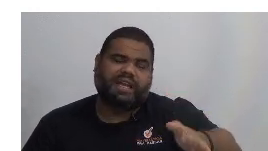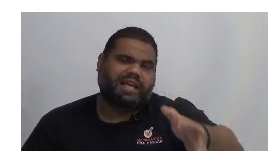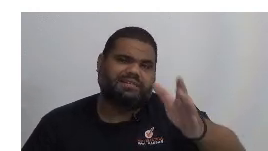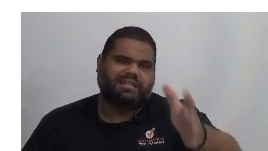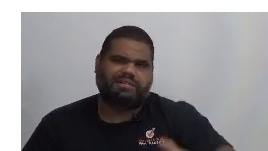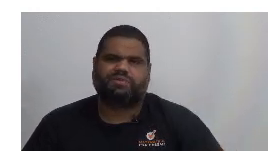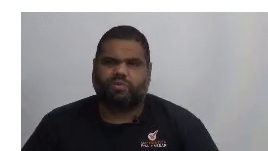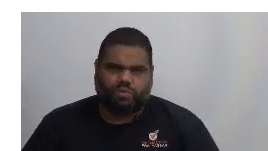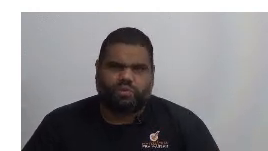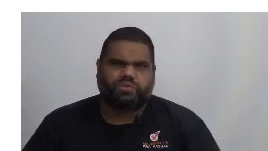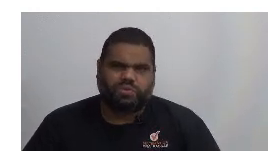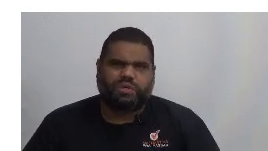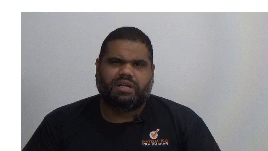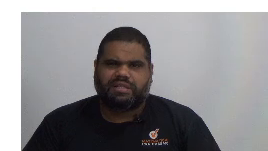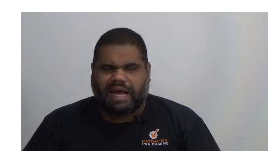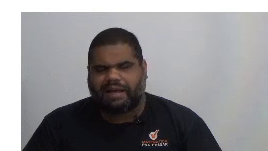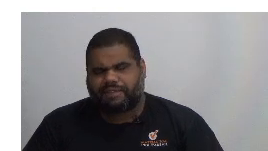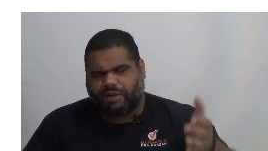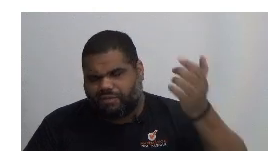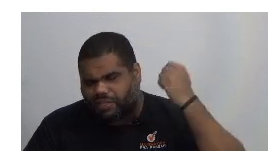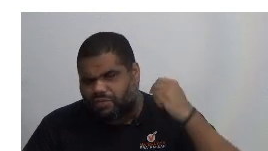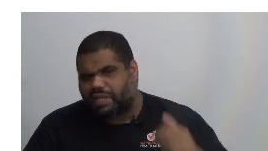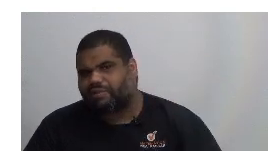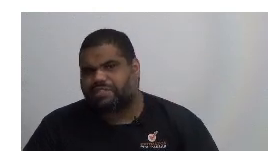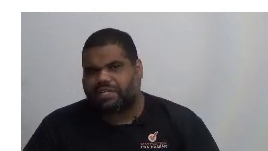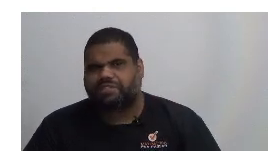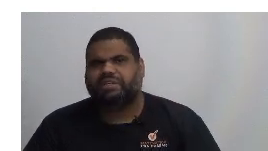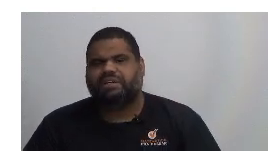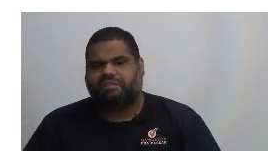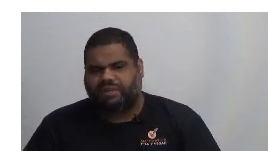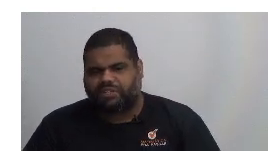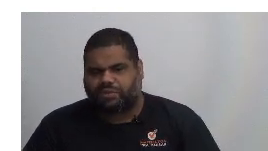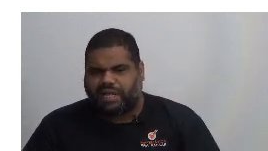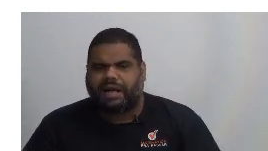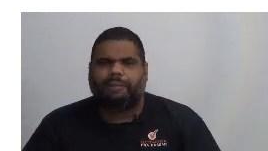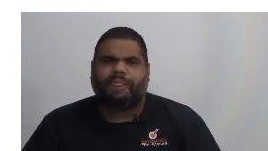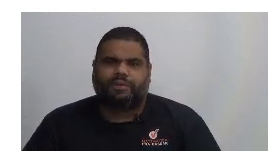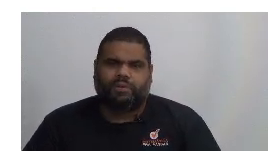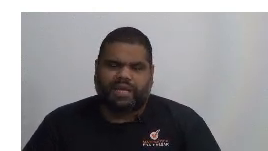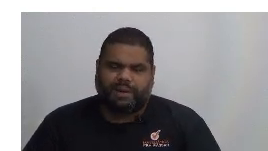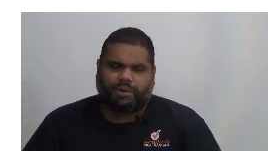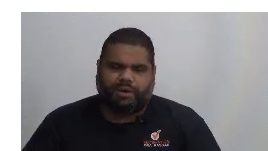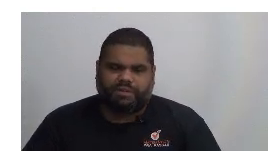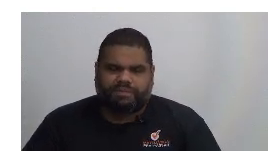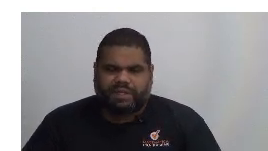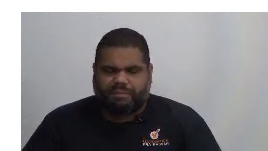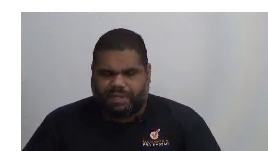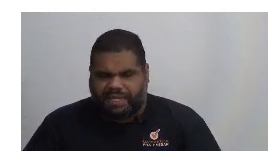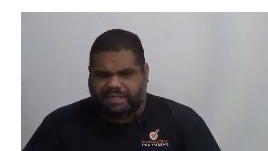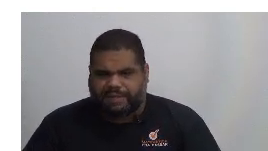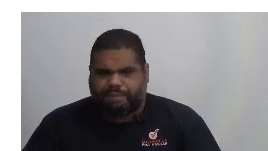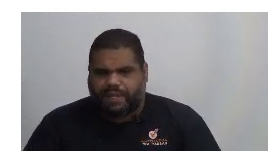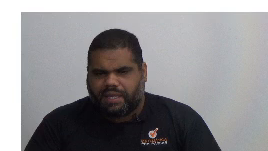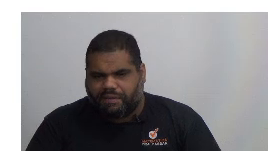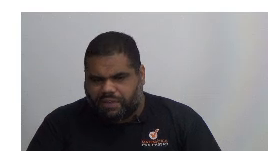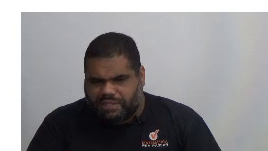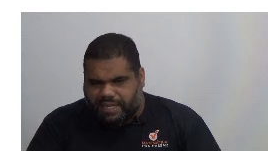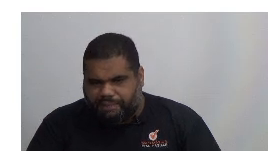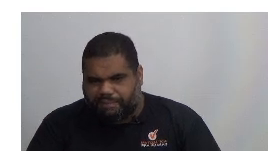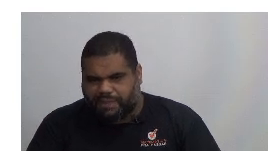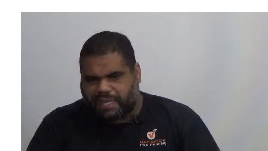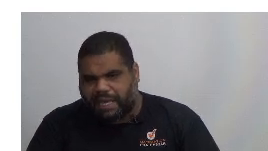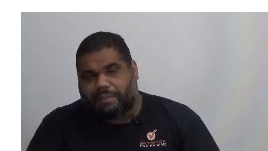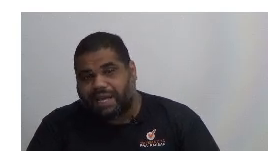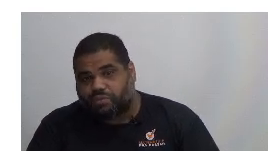uma referência nesse concurso. Tá? Então vem estudar com a gente, vem estudar com quem aprova. Beleza? E